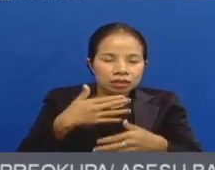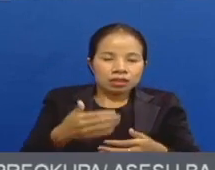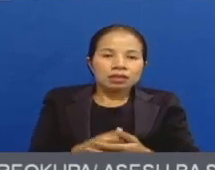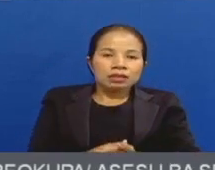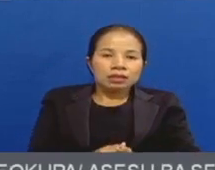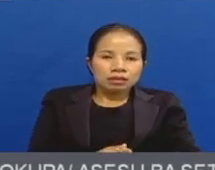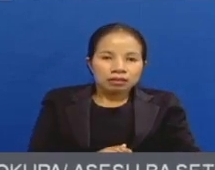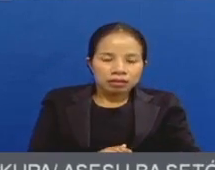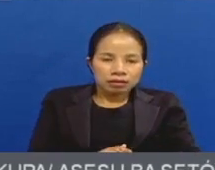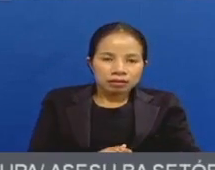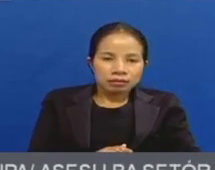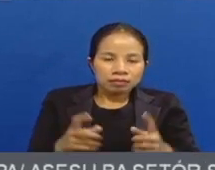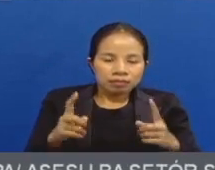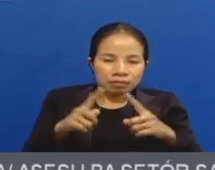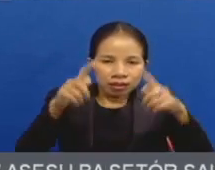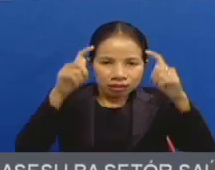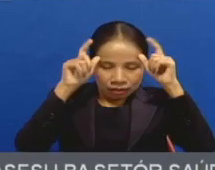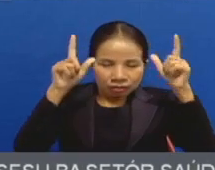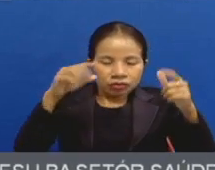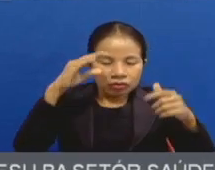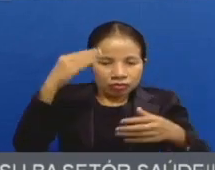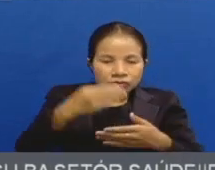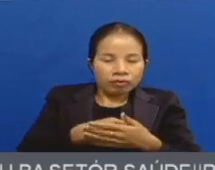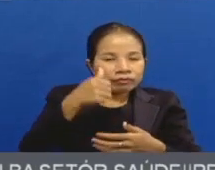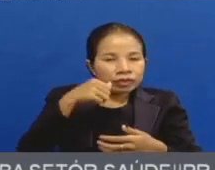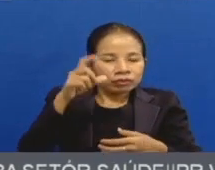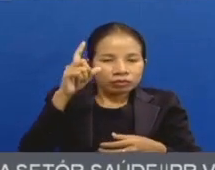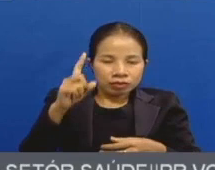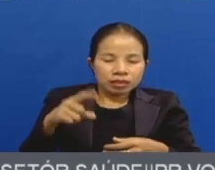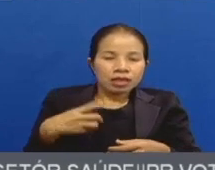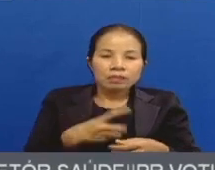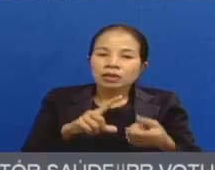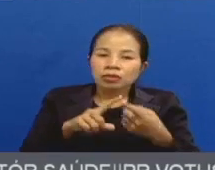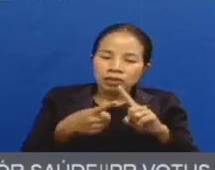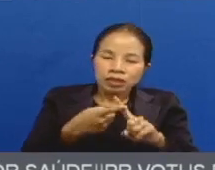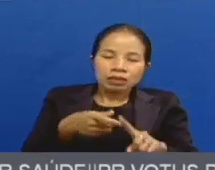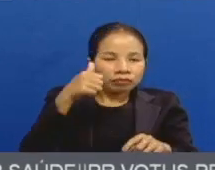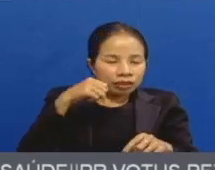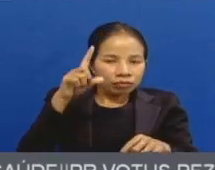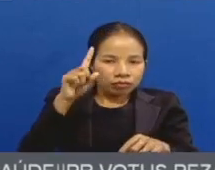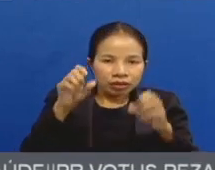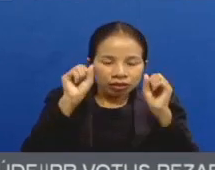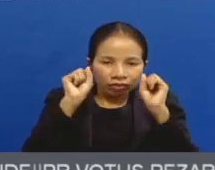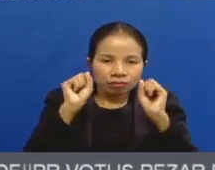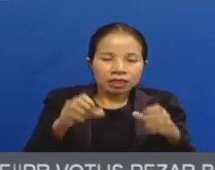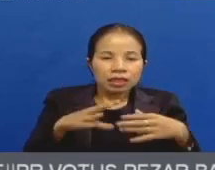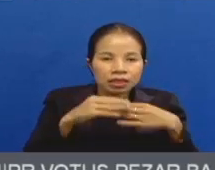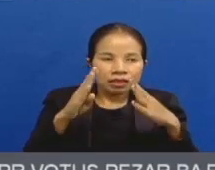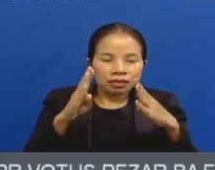privilégio botira Batimor yang uang veto ida, kami yang veto maluk ida, hodi bele